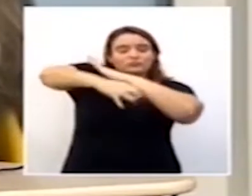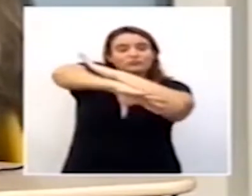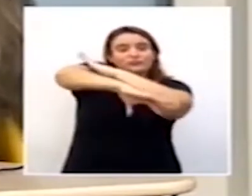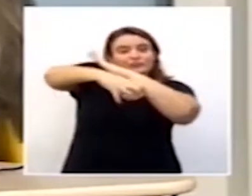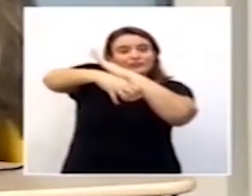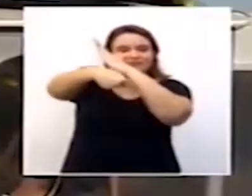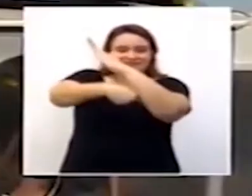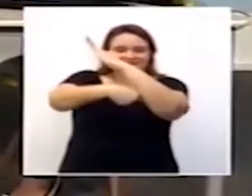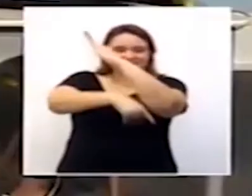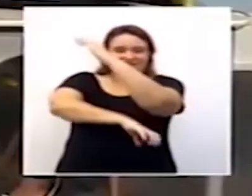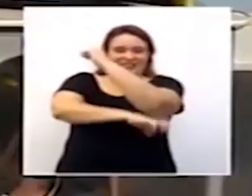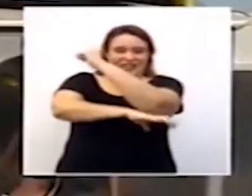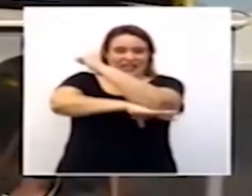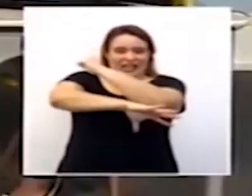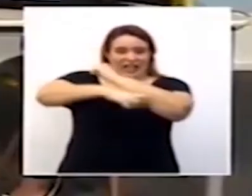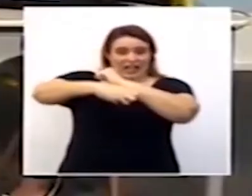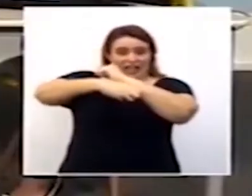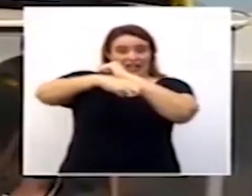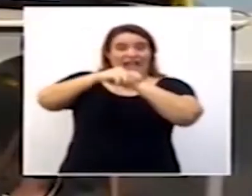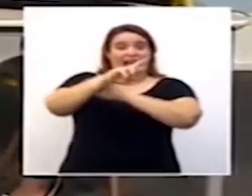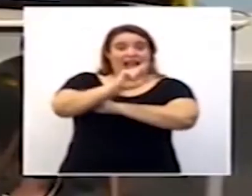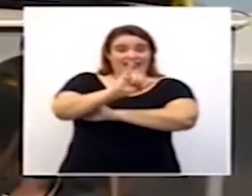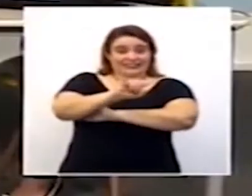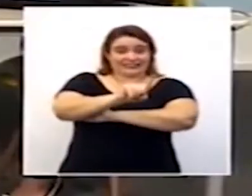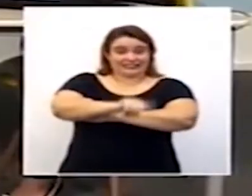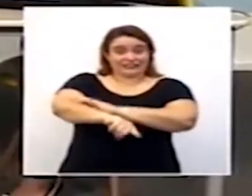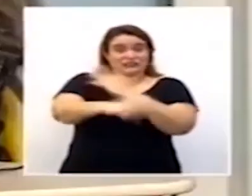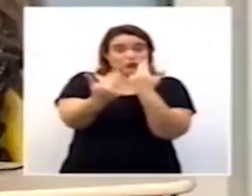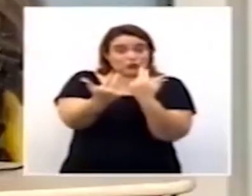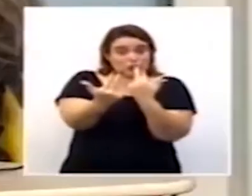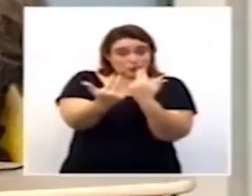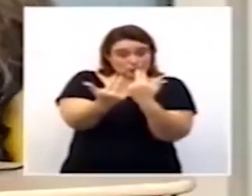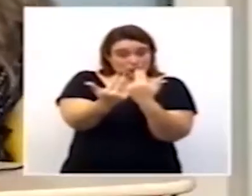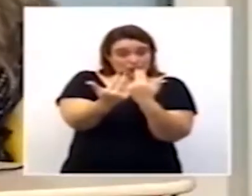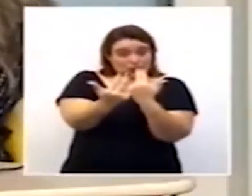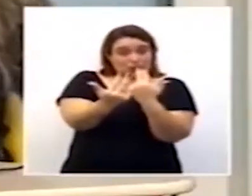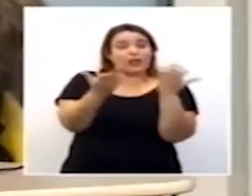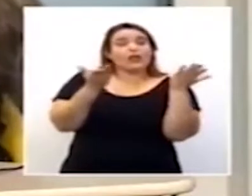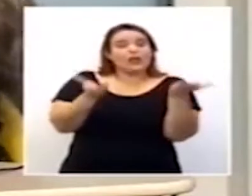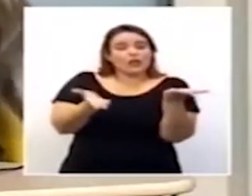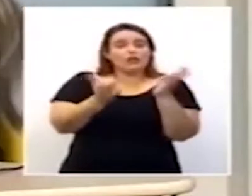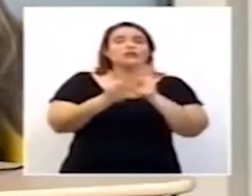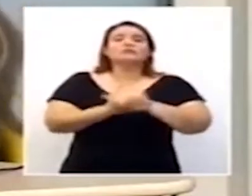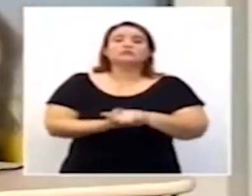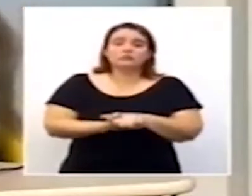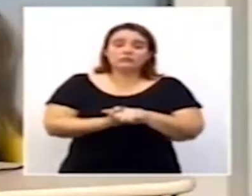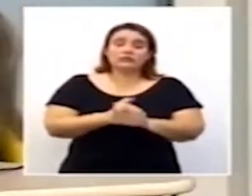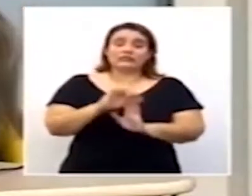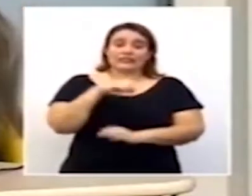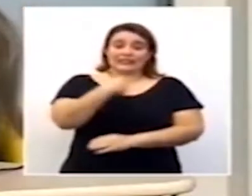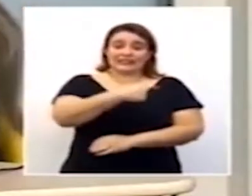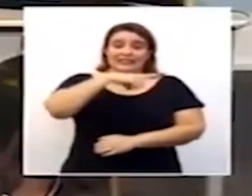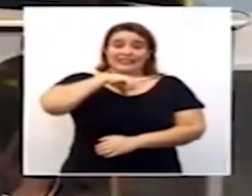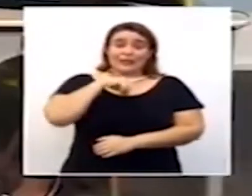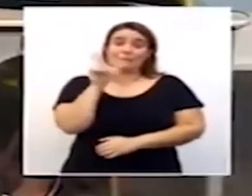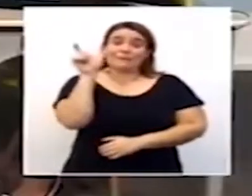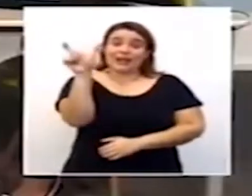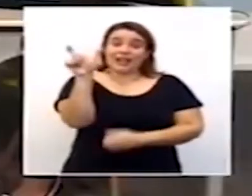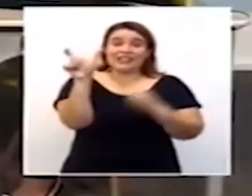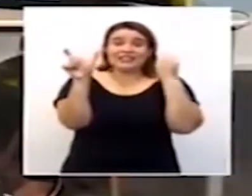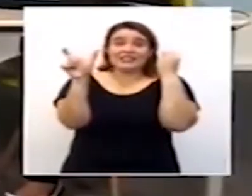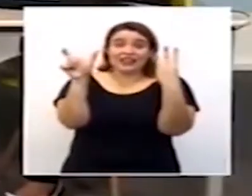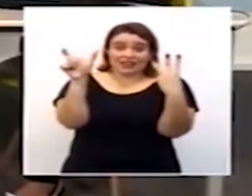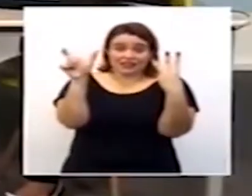mesma raiz porque a mandioca é uma raiz Olha só aula de ciências Urgente ao é uma raiz mas nós temos três nomes sabe que